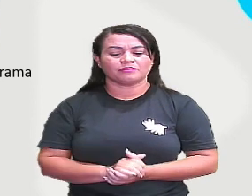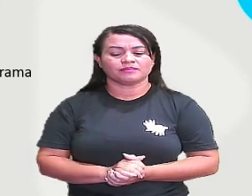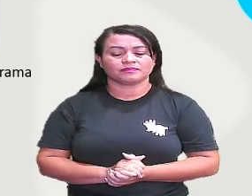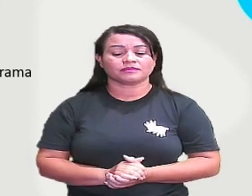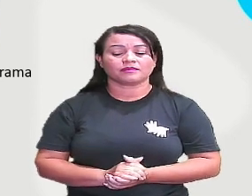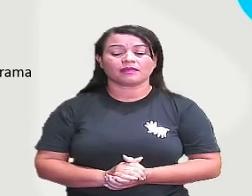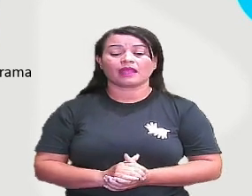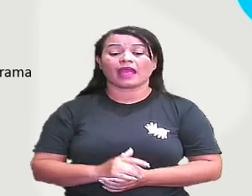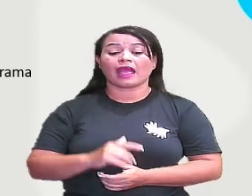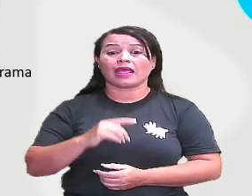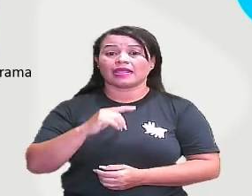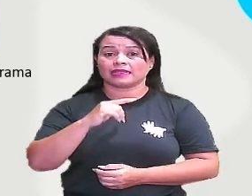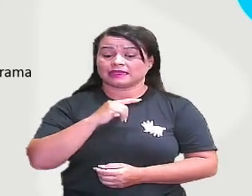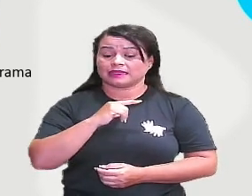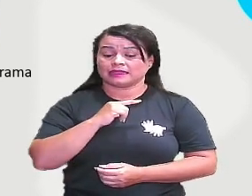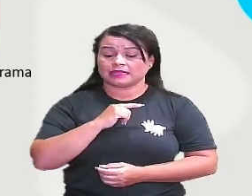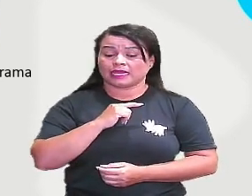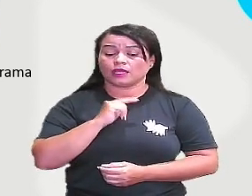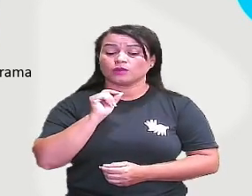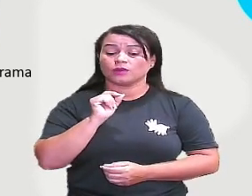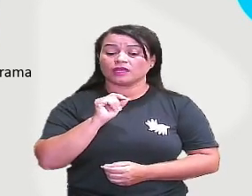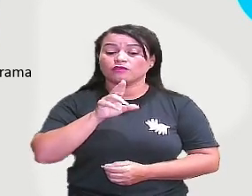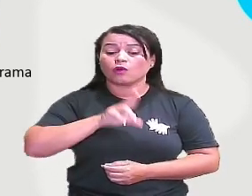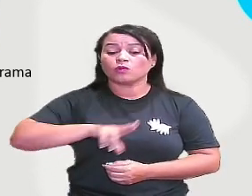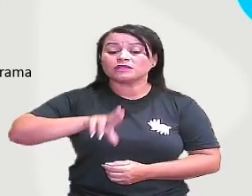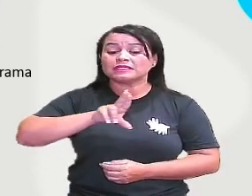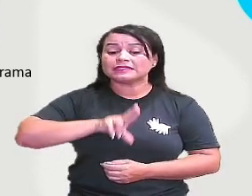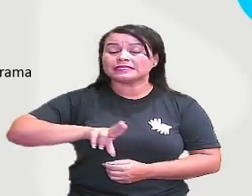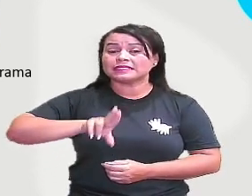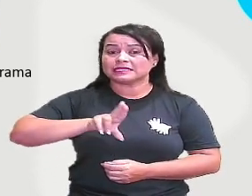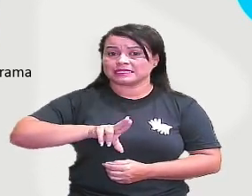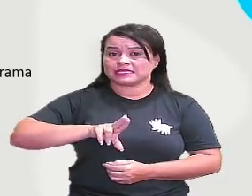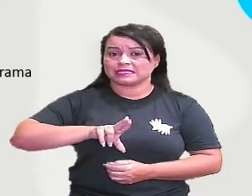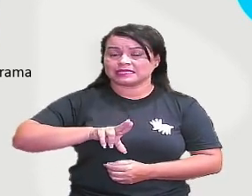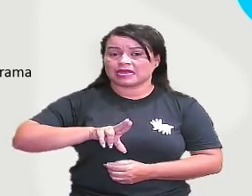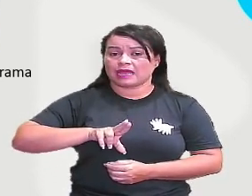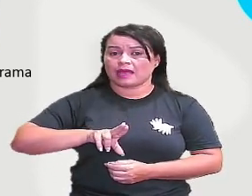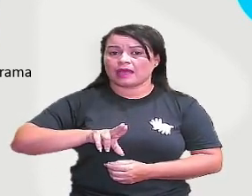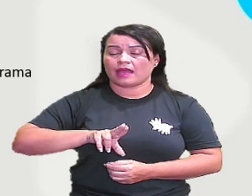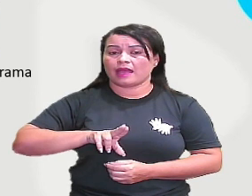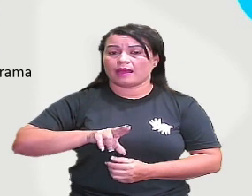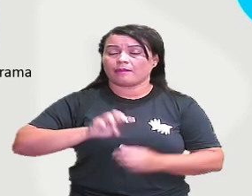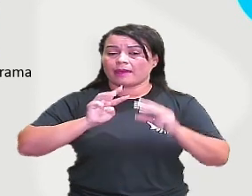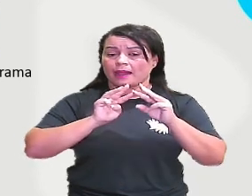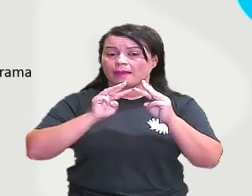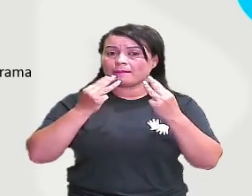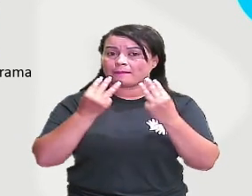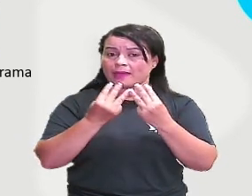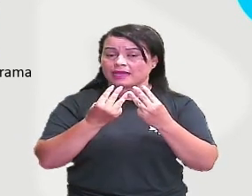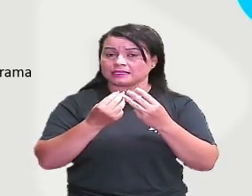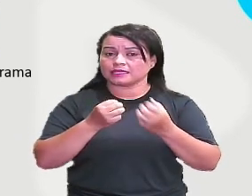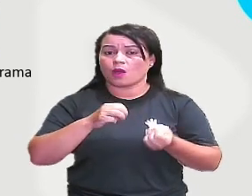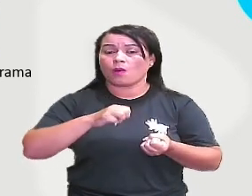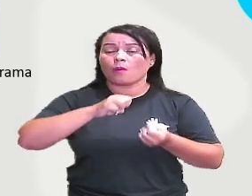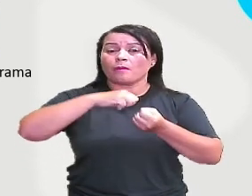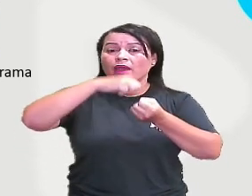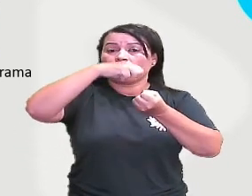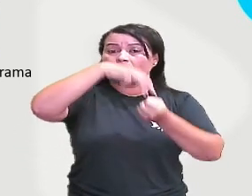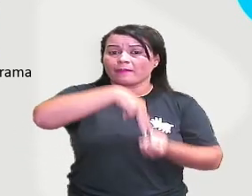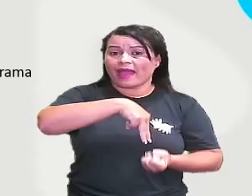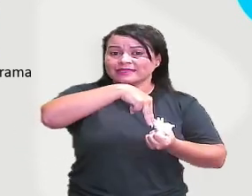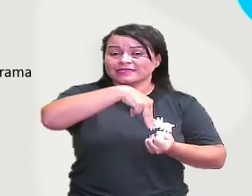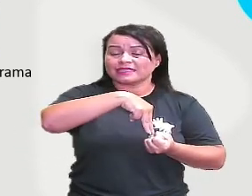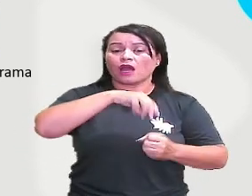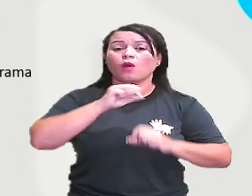unidade fundamental que eu vou utilizar para medir, né, para medida de massa é o grama. Olha